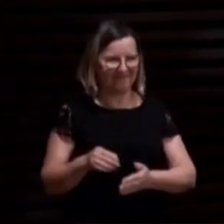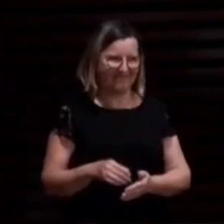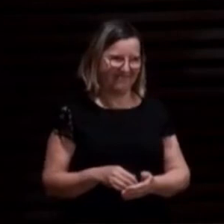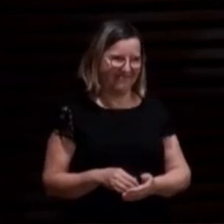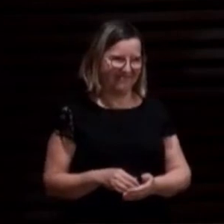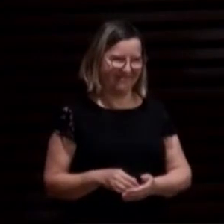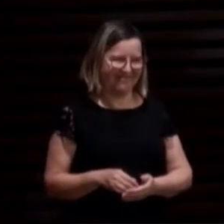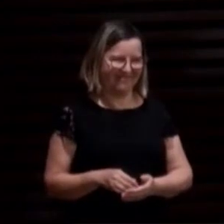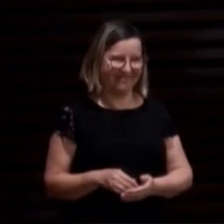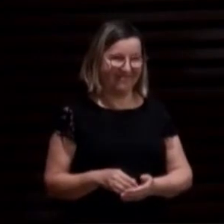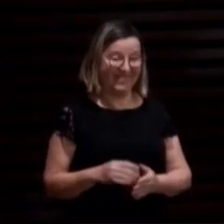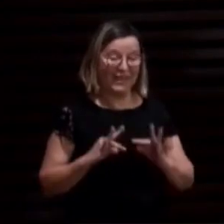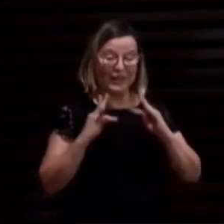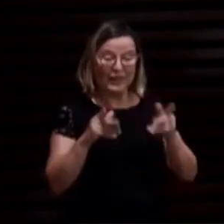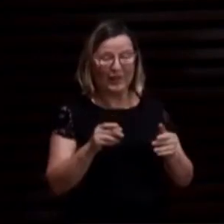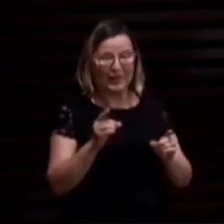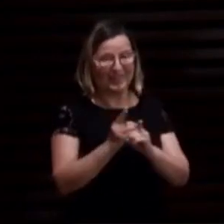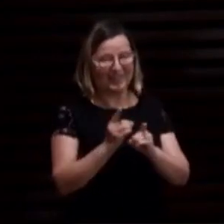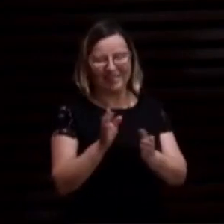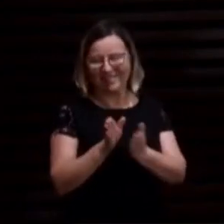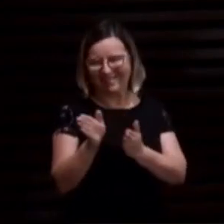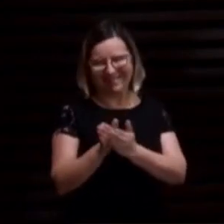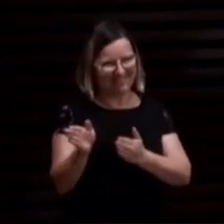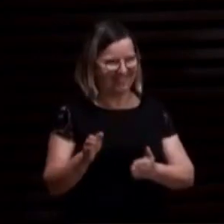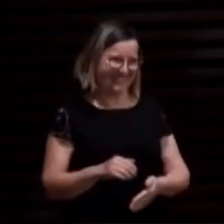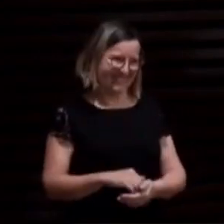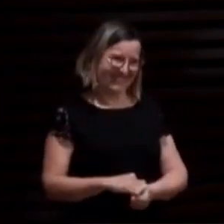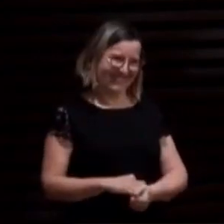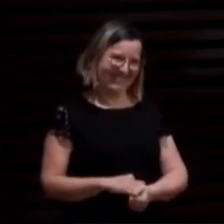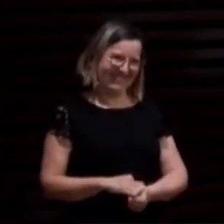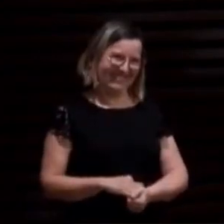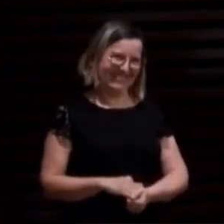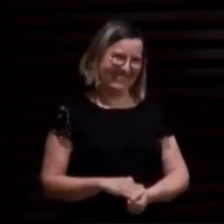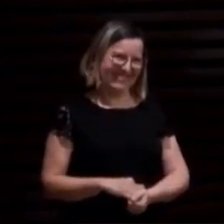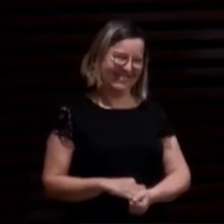Deixando todos Fugiram. fugiram.